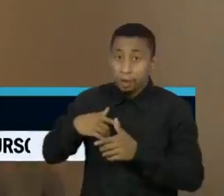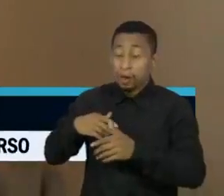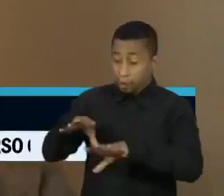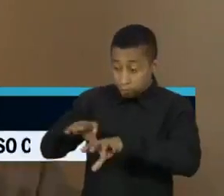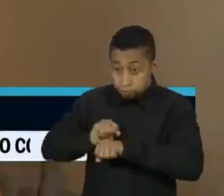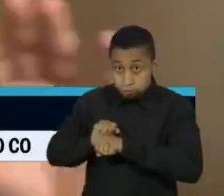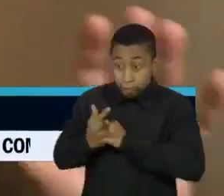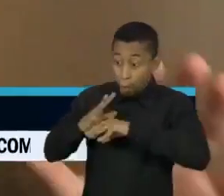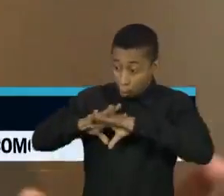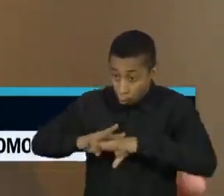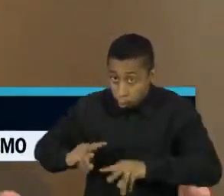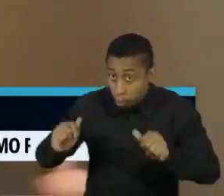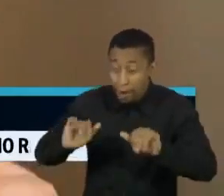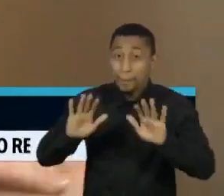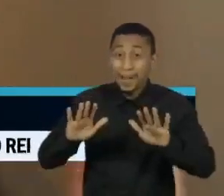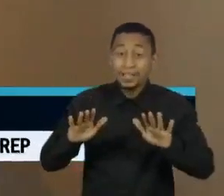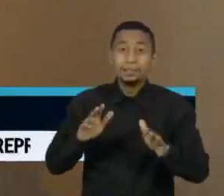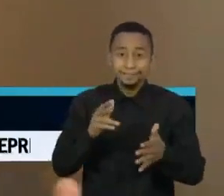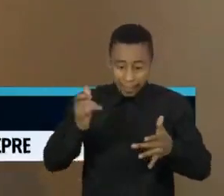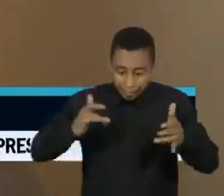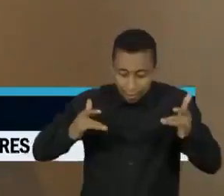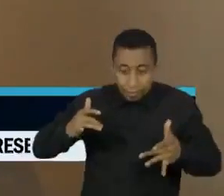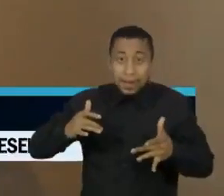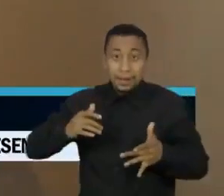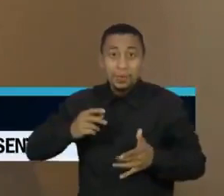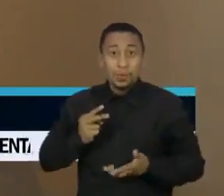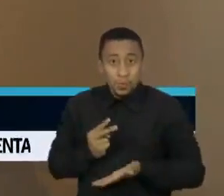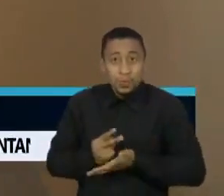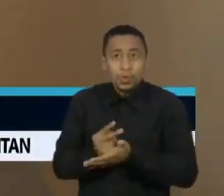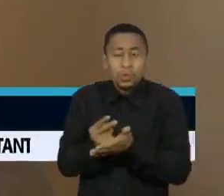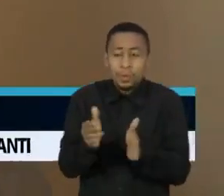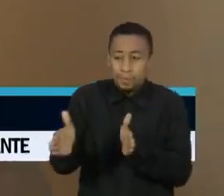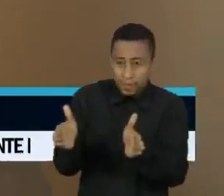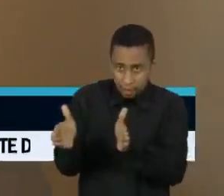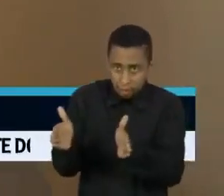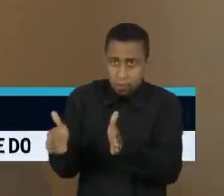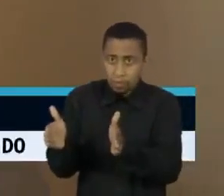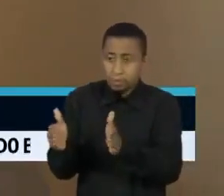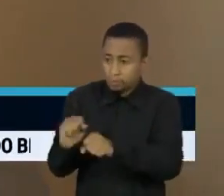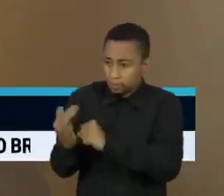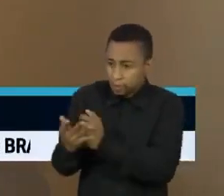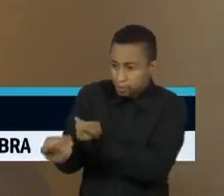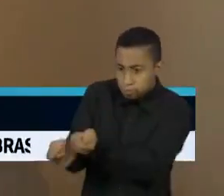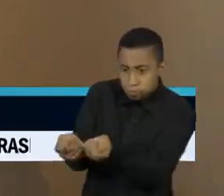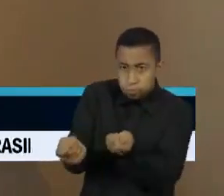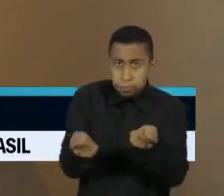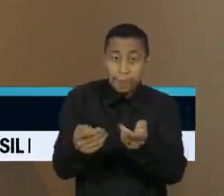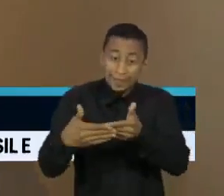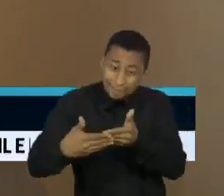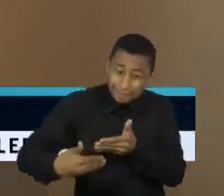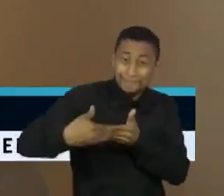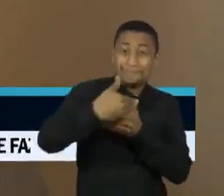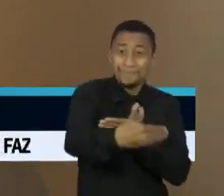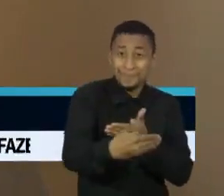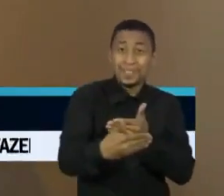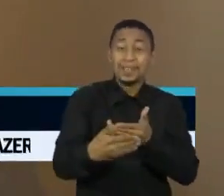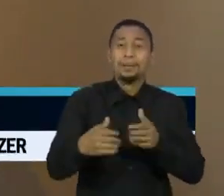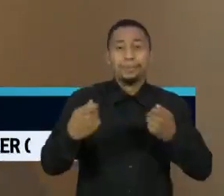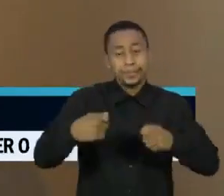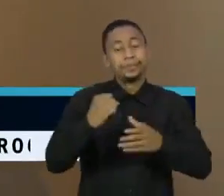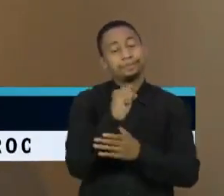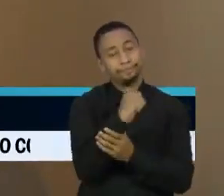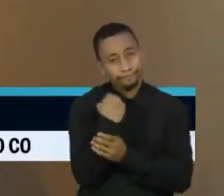passar pela convida então além de todo o problema da pandemia que a gente passa agora que deve perdurar ainda tem uma parcela grande da população que vai precisar de